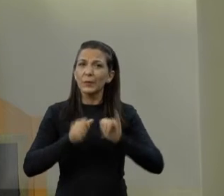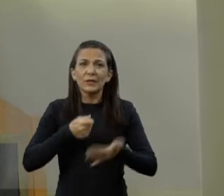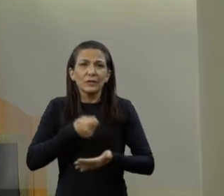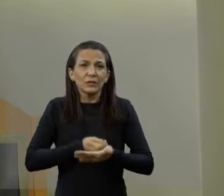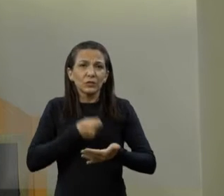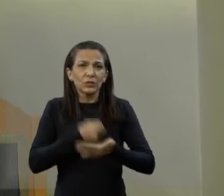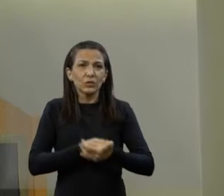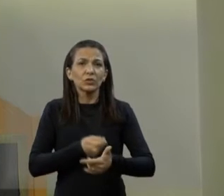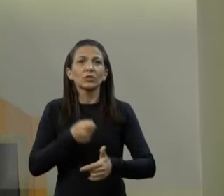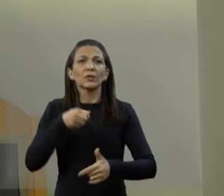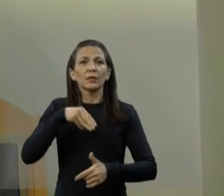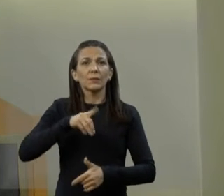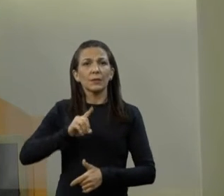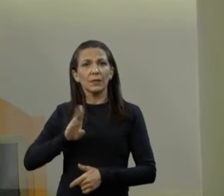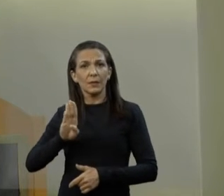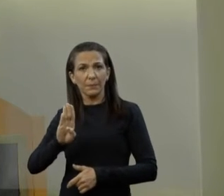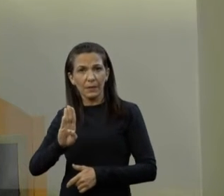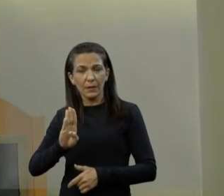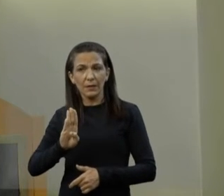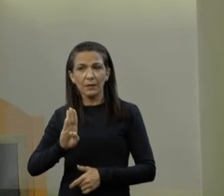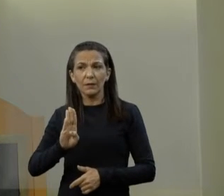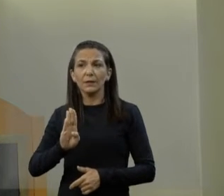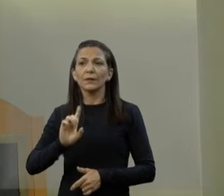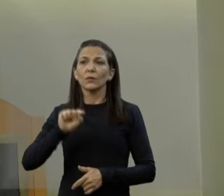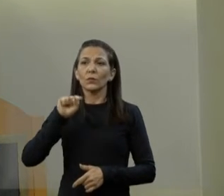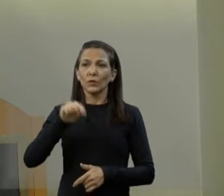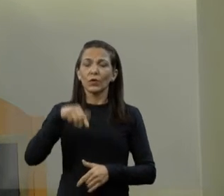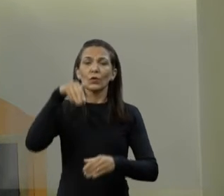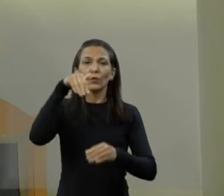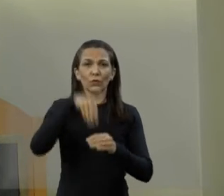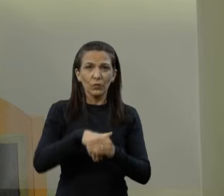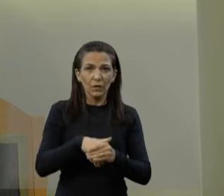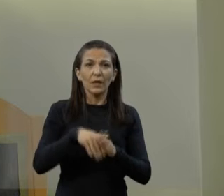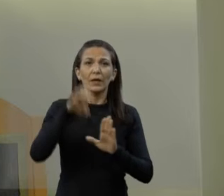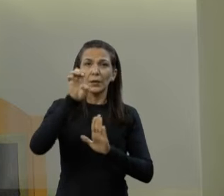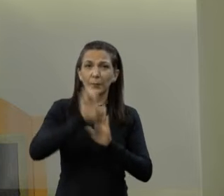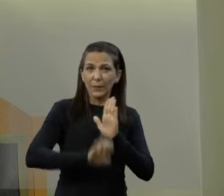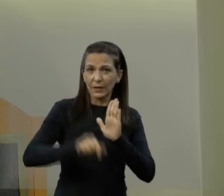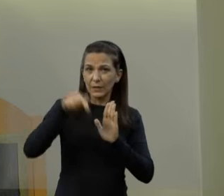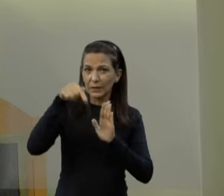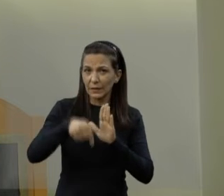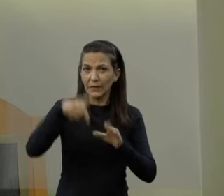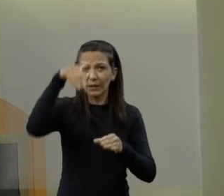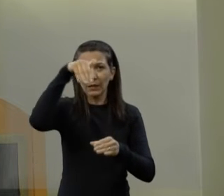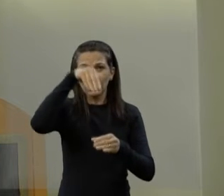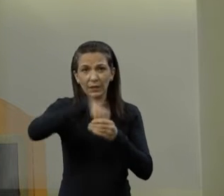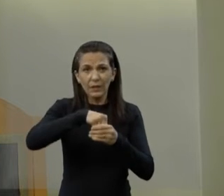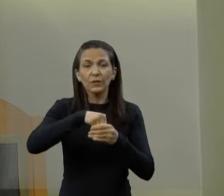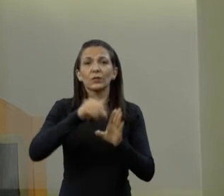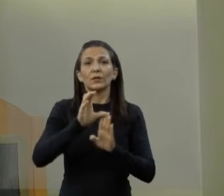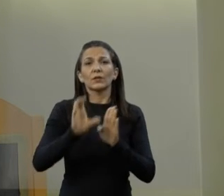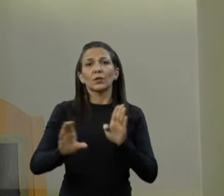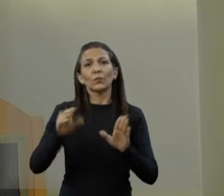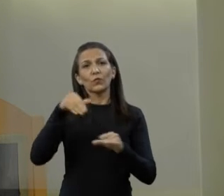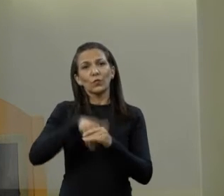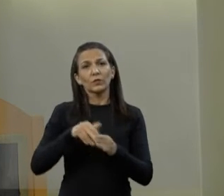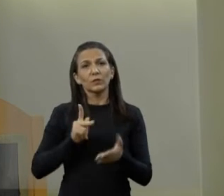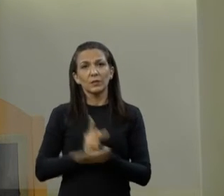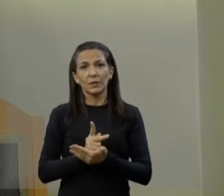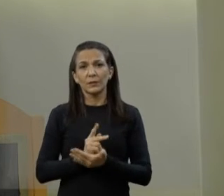trabalho do MDB vai ser votado todos e menos nessa casa é só esse ano